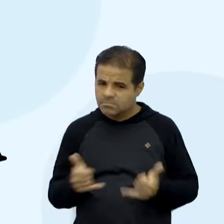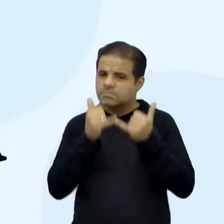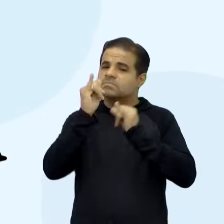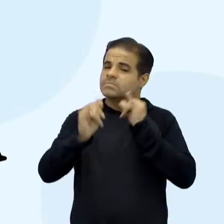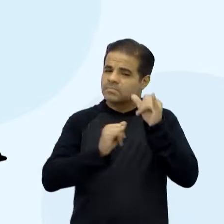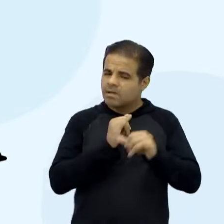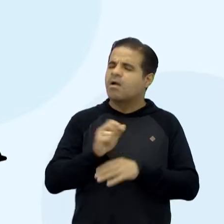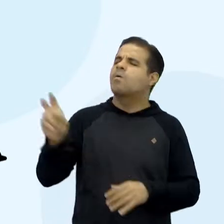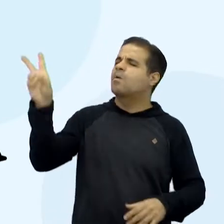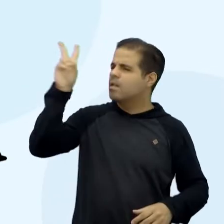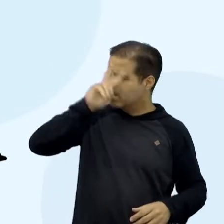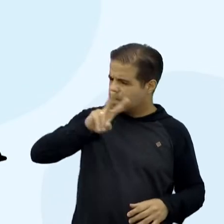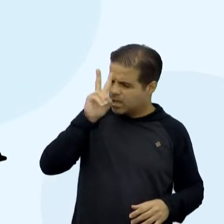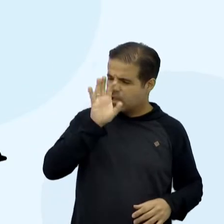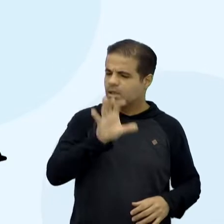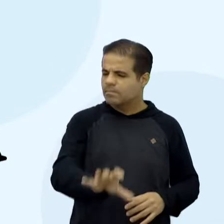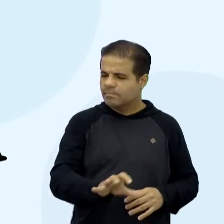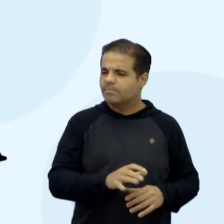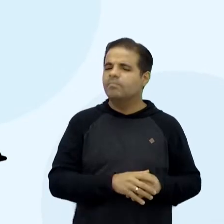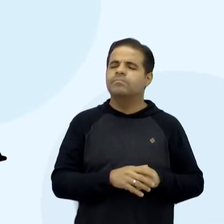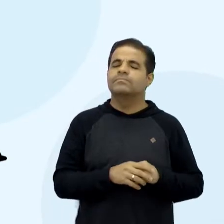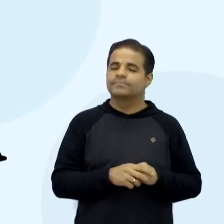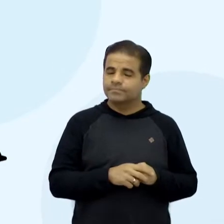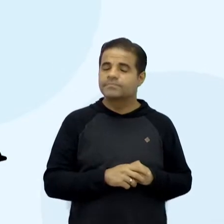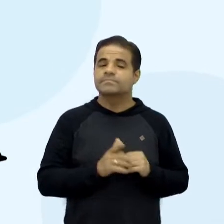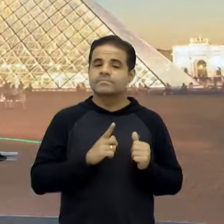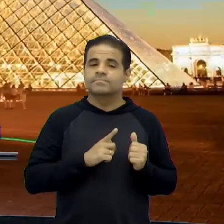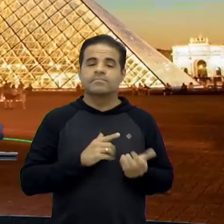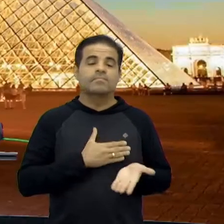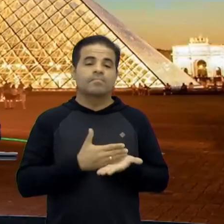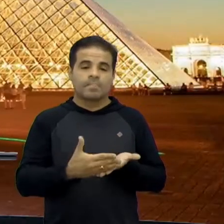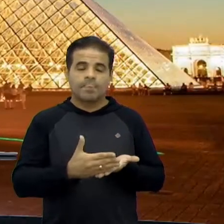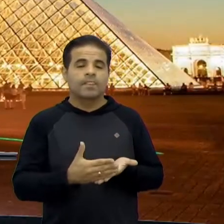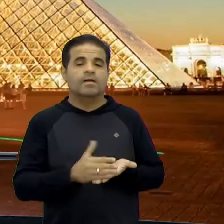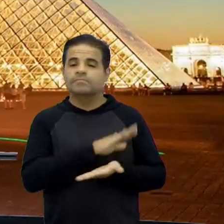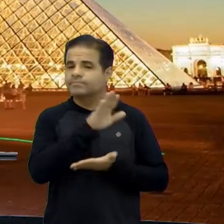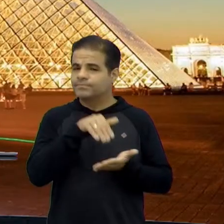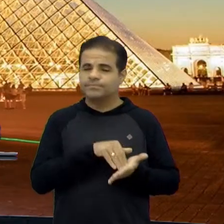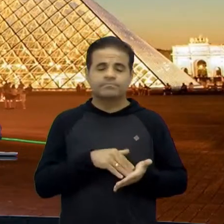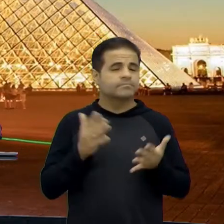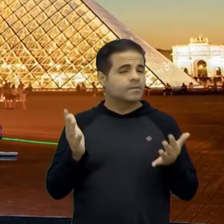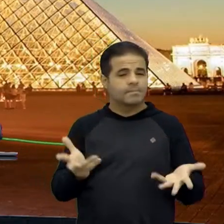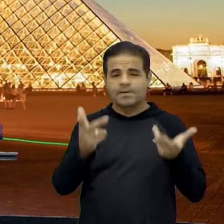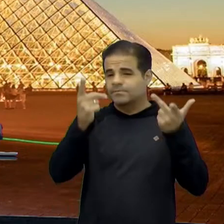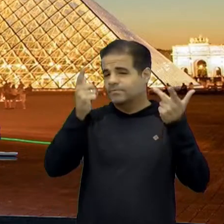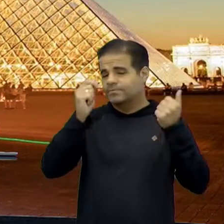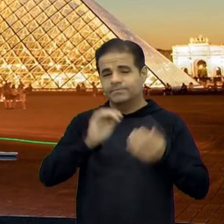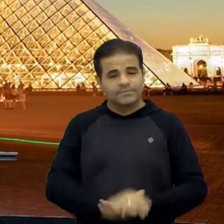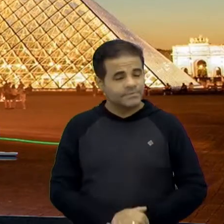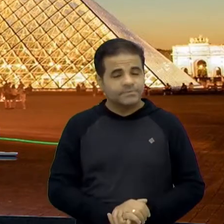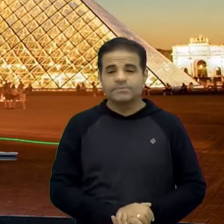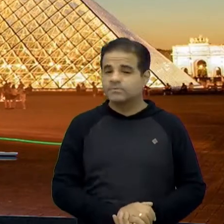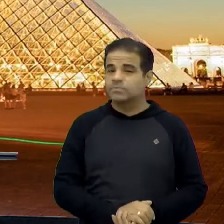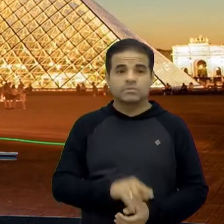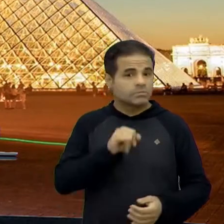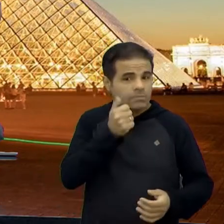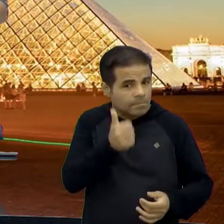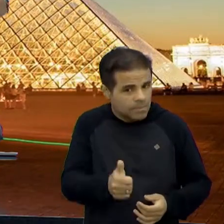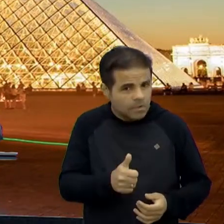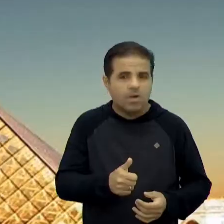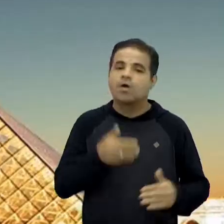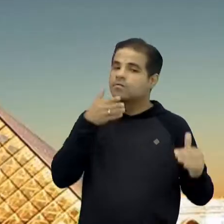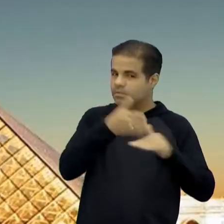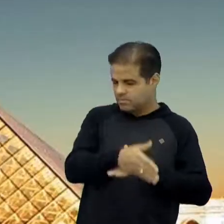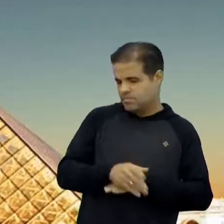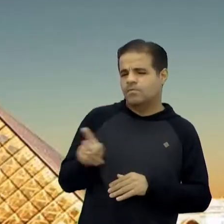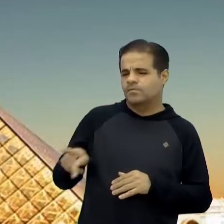lembro disso! Você lembrou? Nossa, eu tava lá quando a internet era tudo mato, capim, era maravilhoso. Gente, você não tá... Vou atravessar o